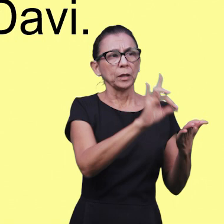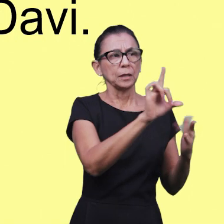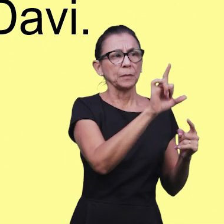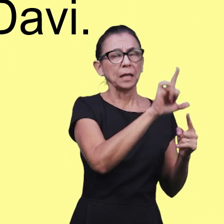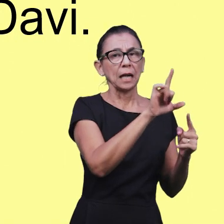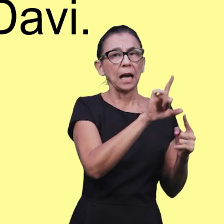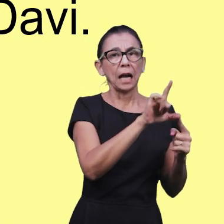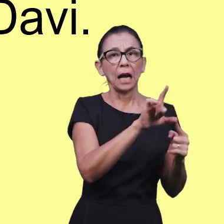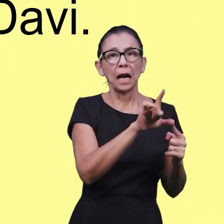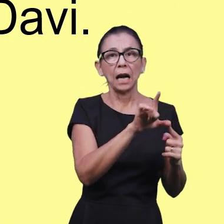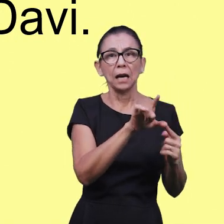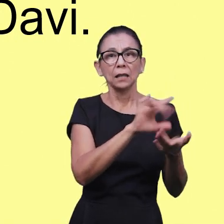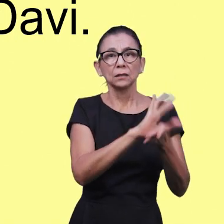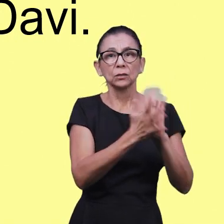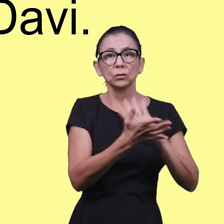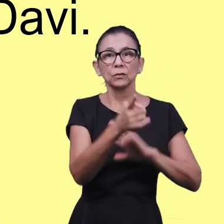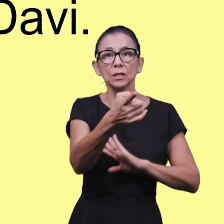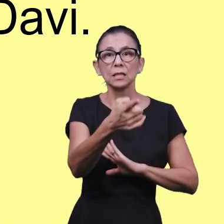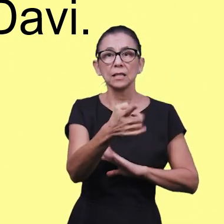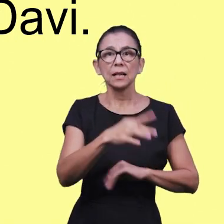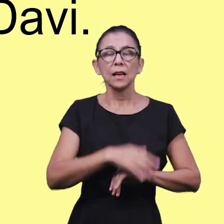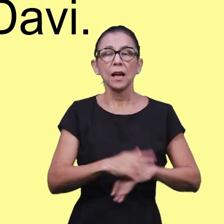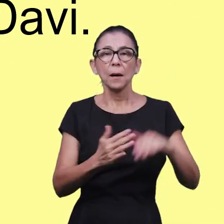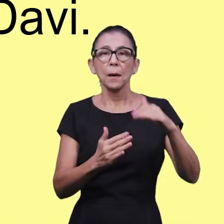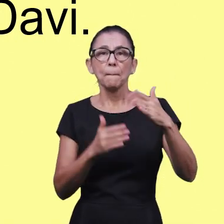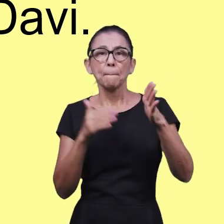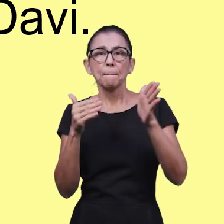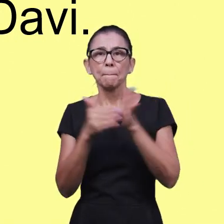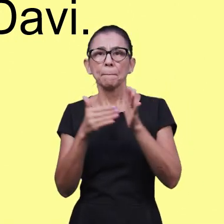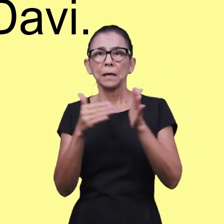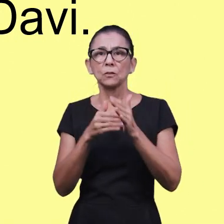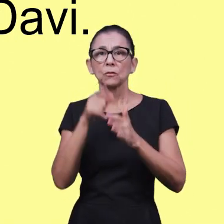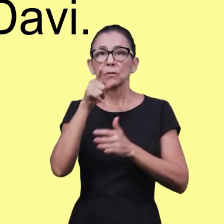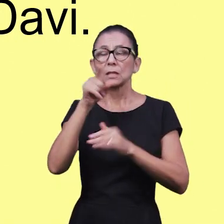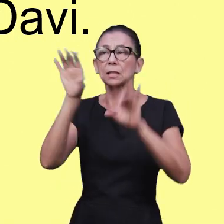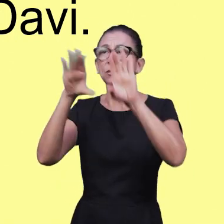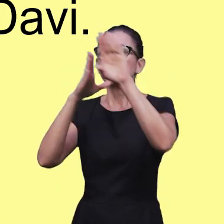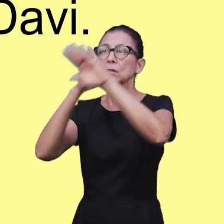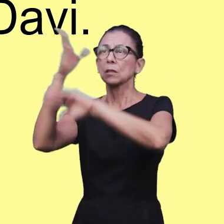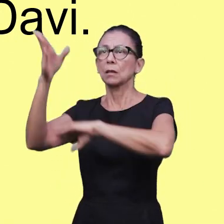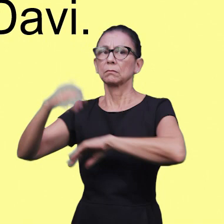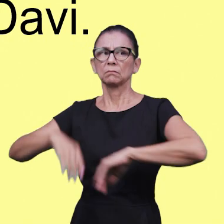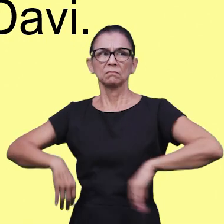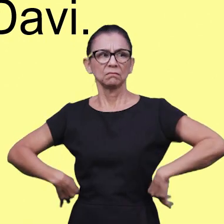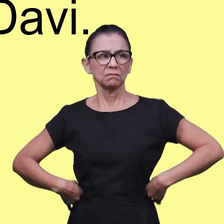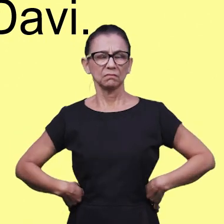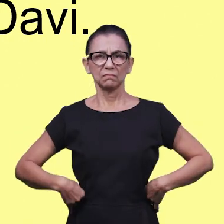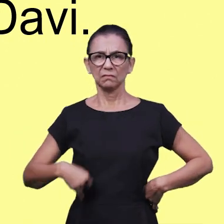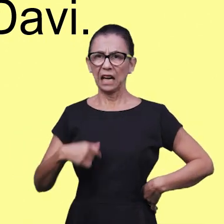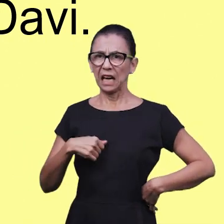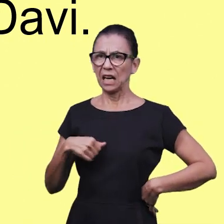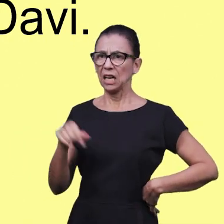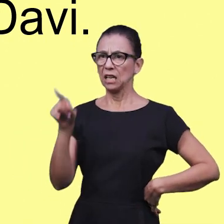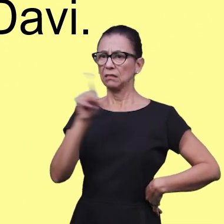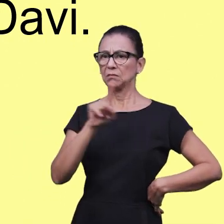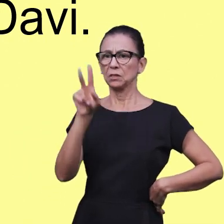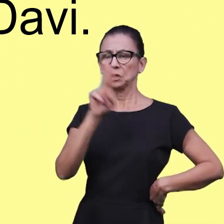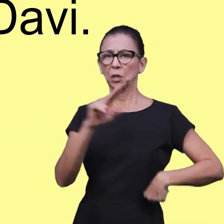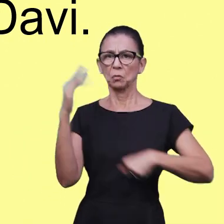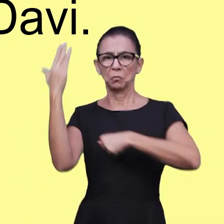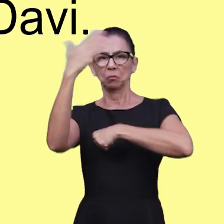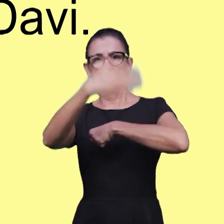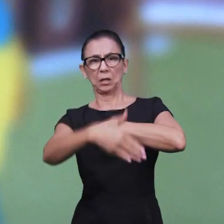com o Senhor um dia. Vocês podem estar pensando, eu não uso espada, nem lança,